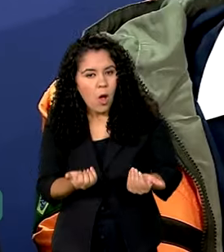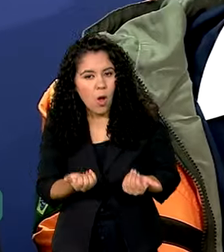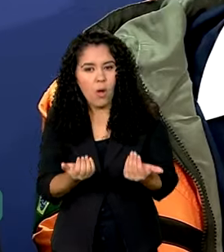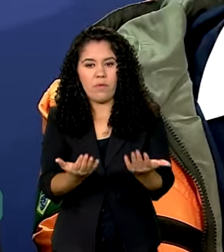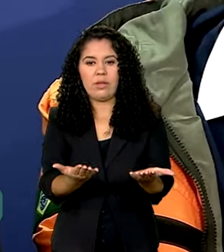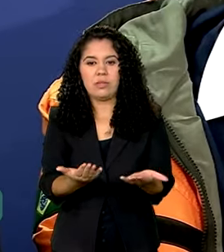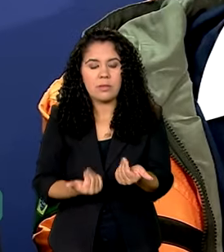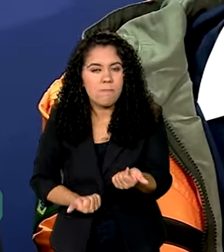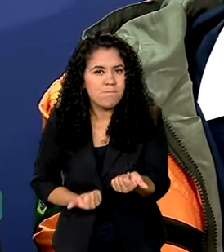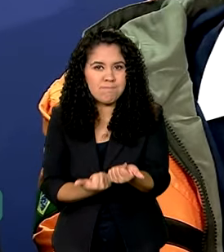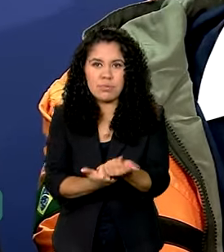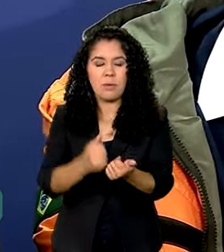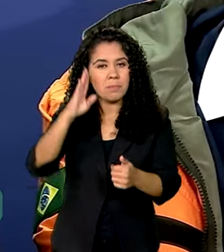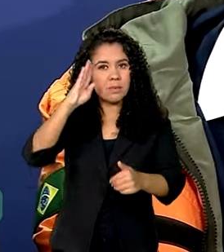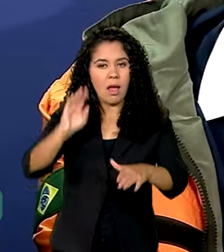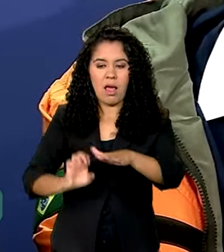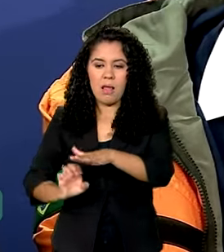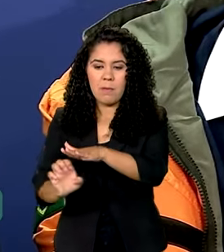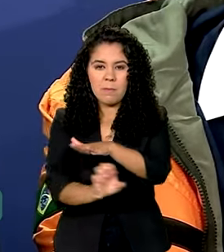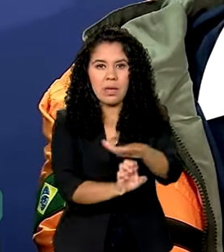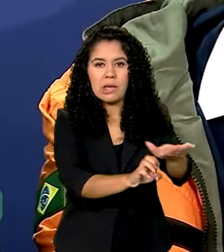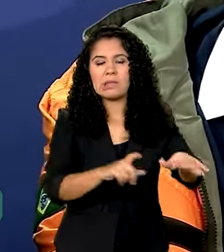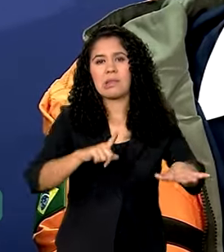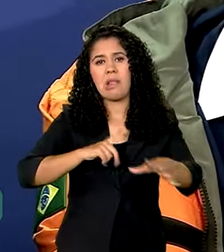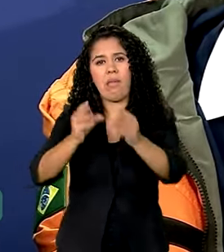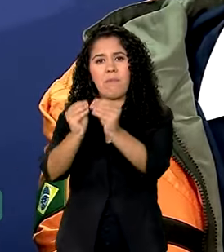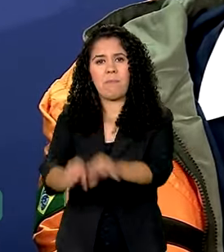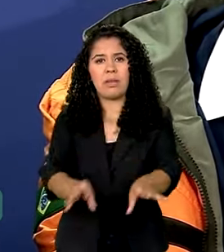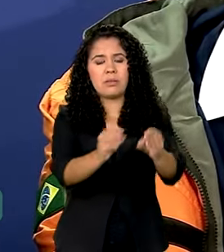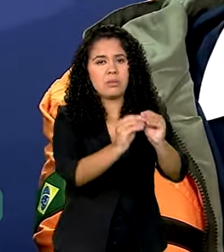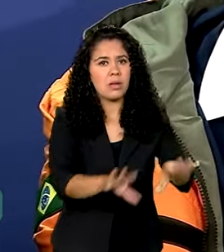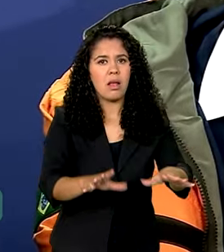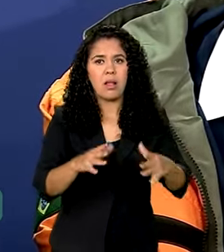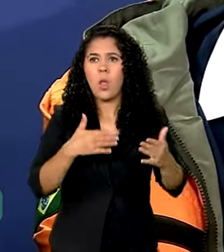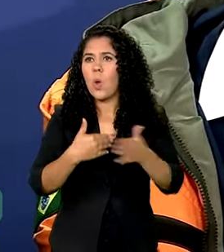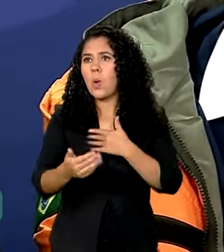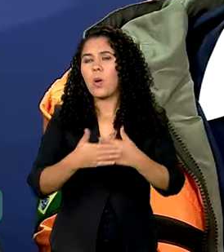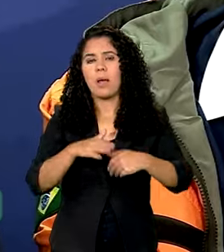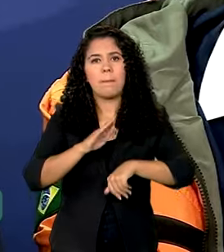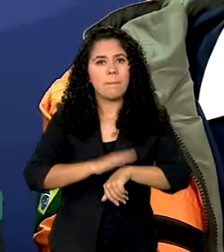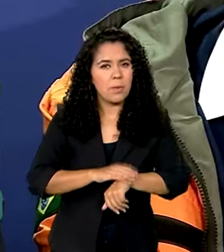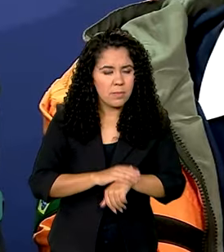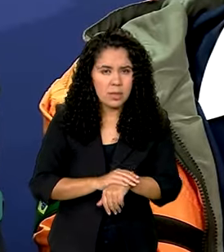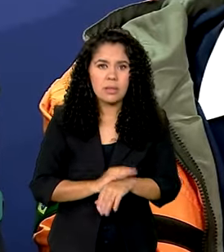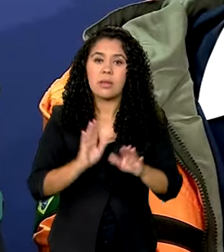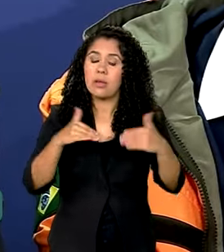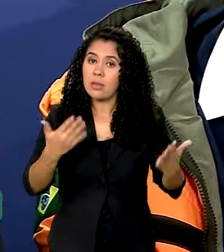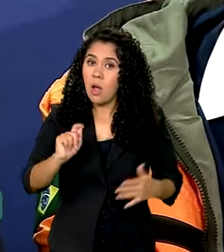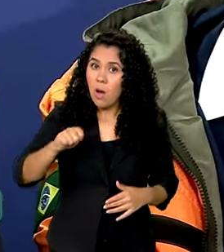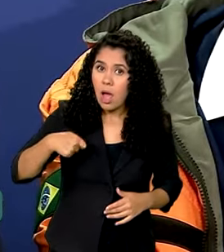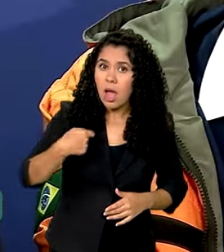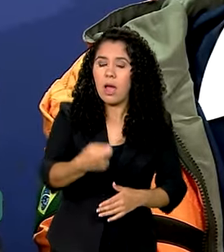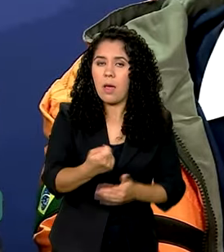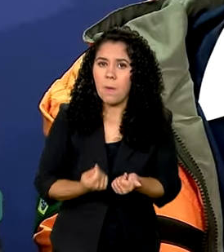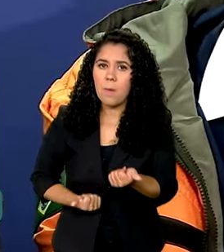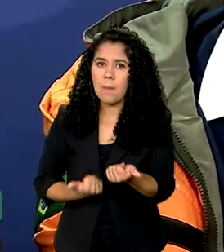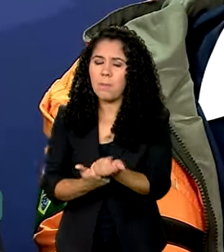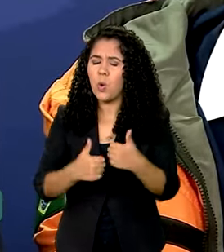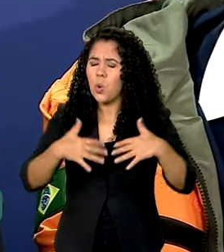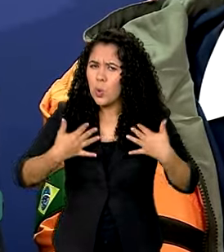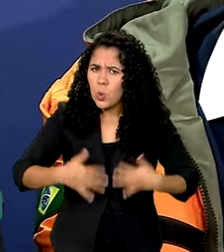as empresas que sofreram do desastre em qualquer época. Então, é uma condição